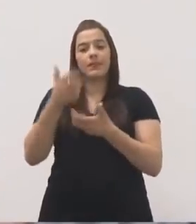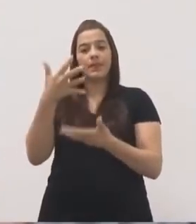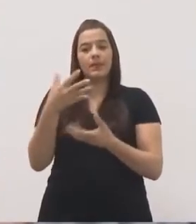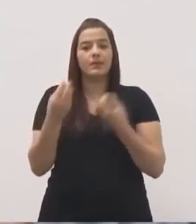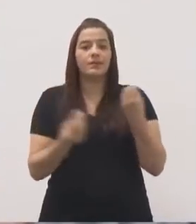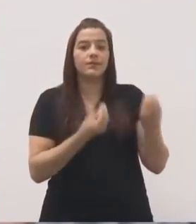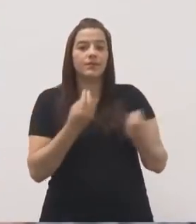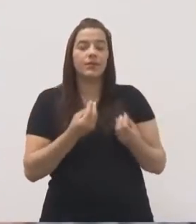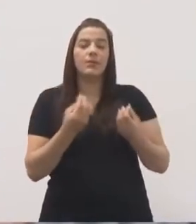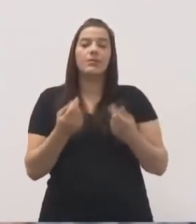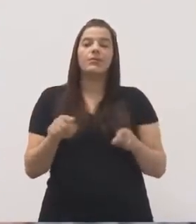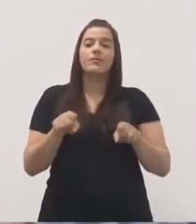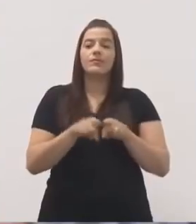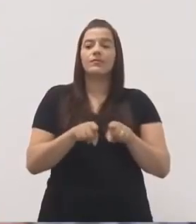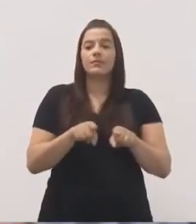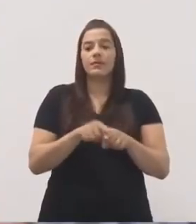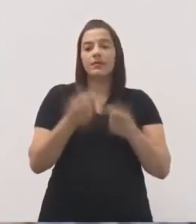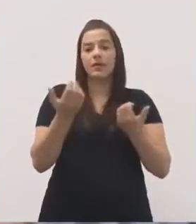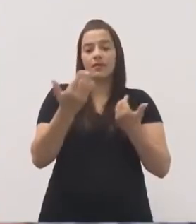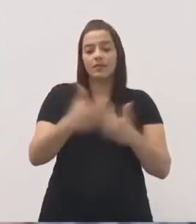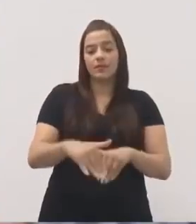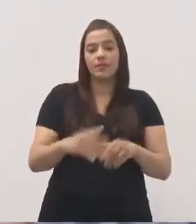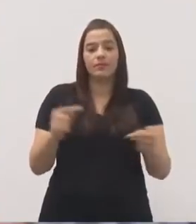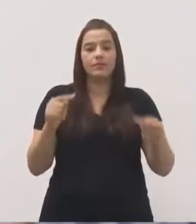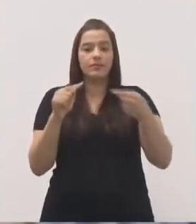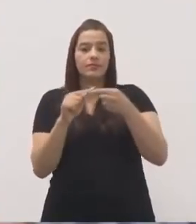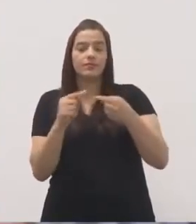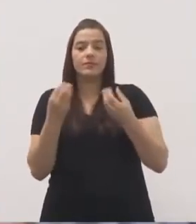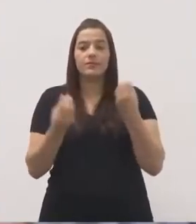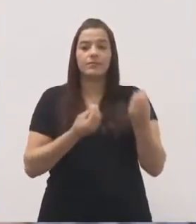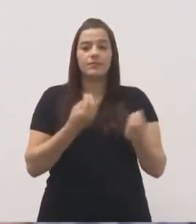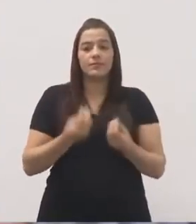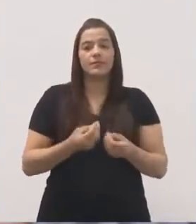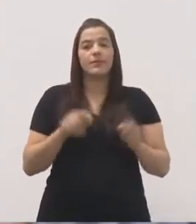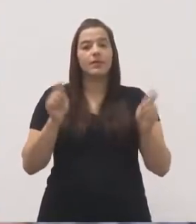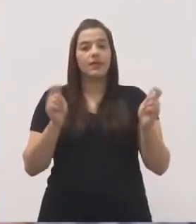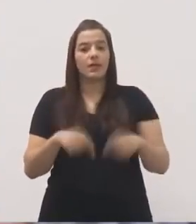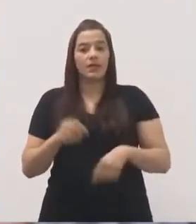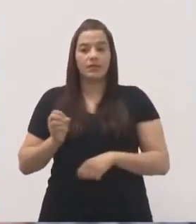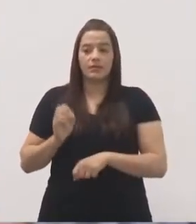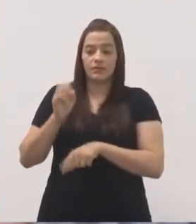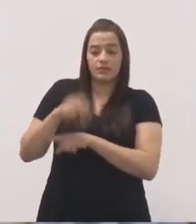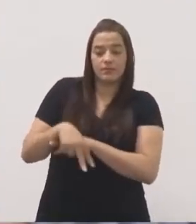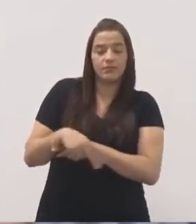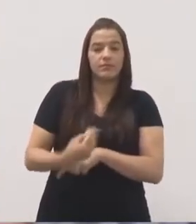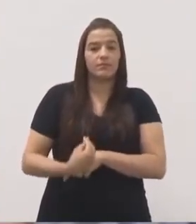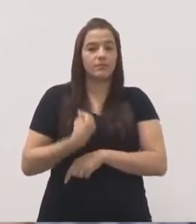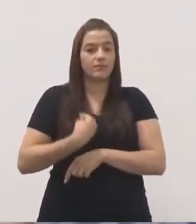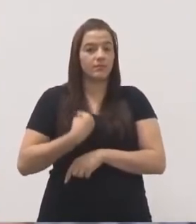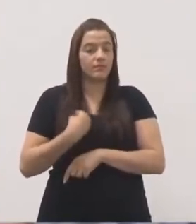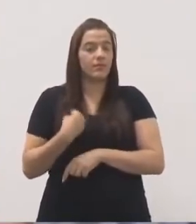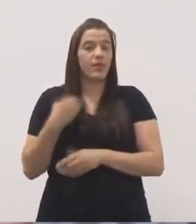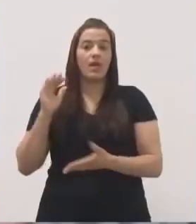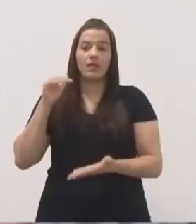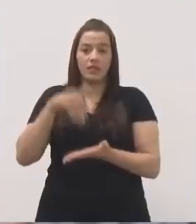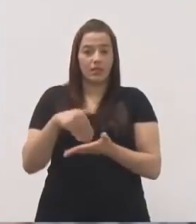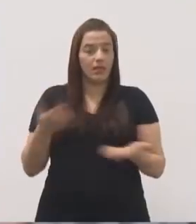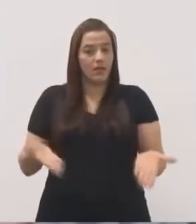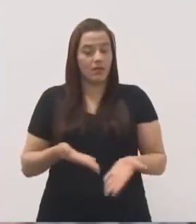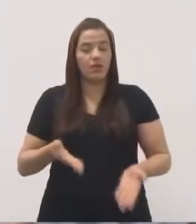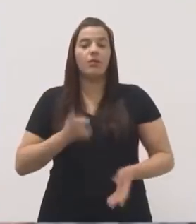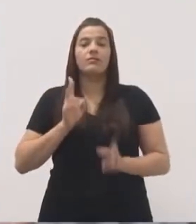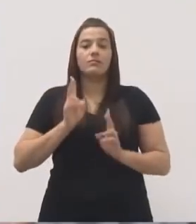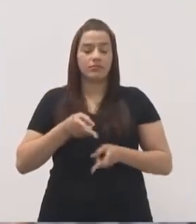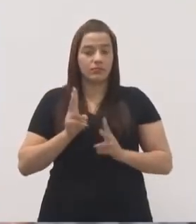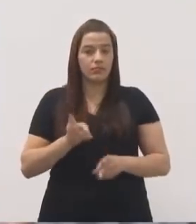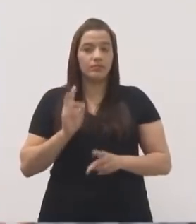da aplicação, tá? A aplicação, pessoal, ela será presencial até então, tá bom? Então,